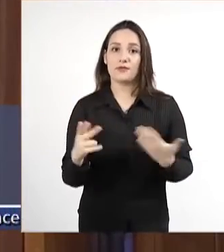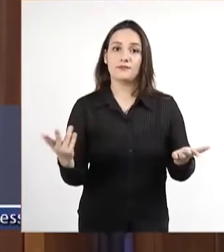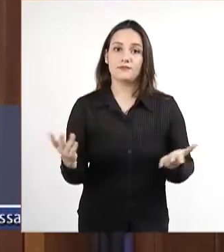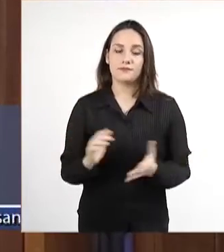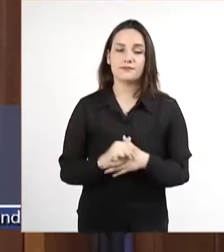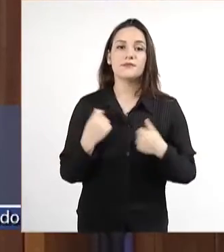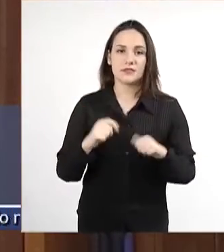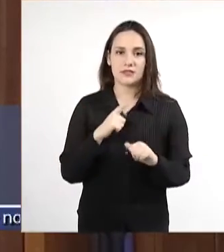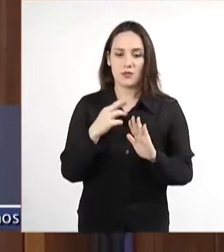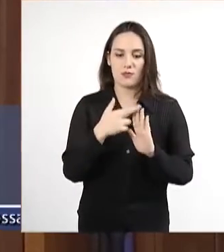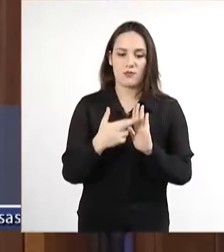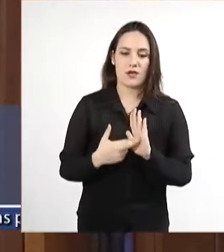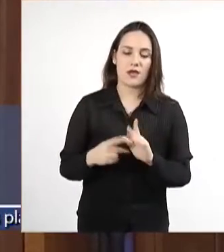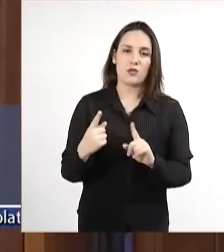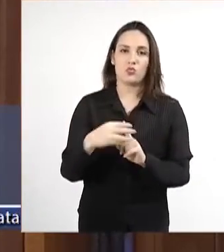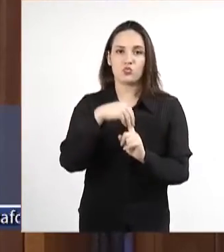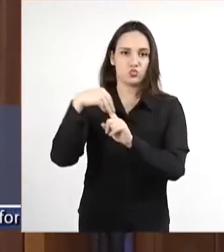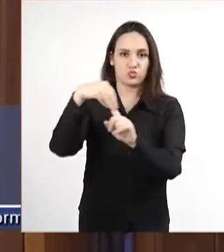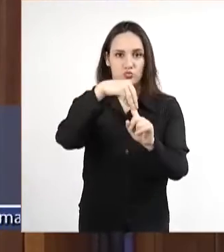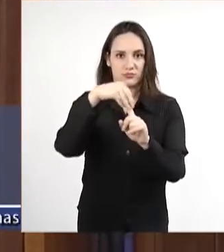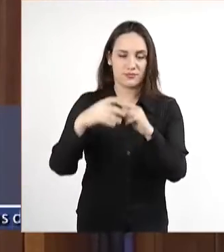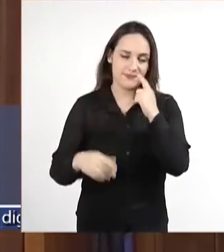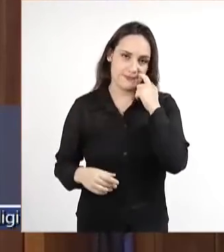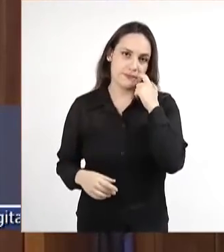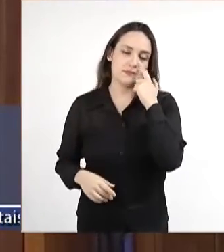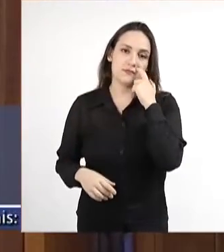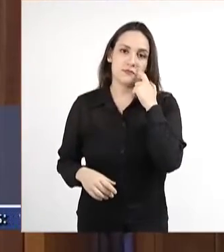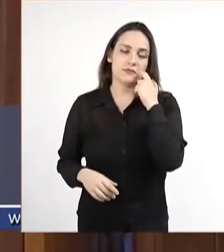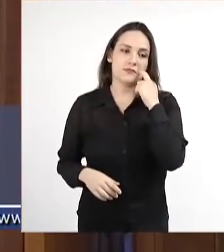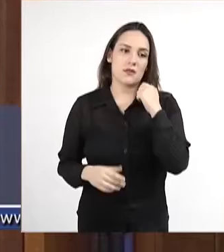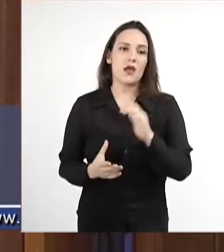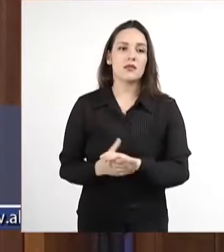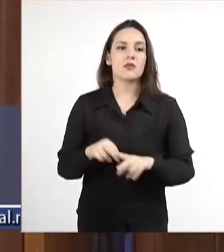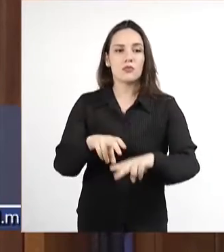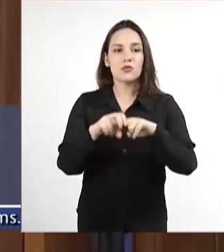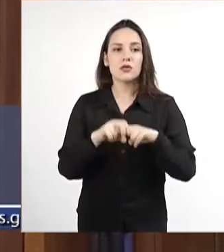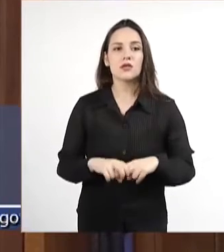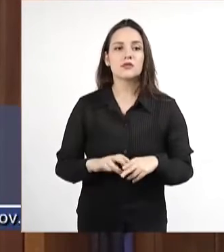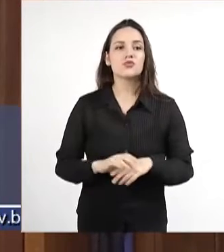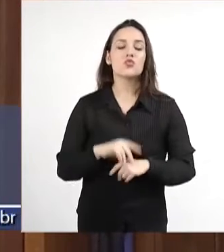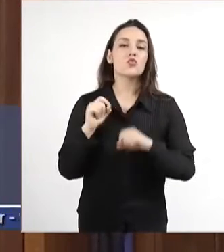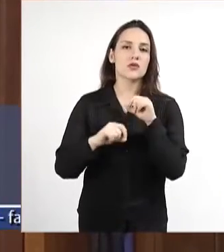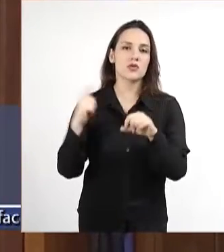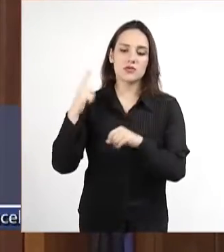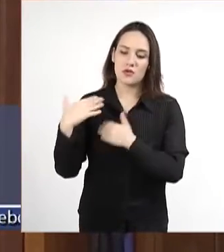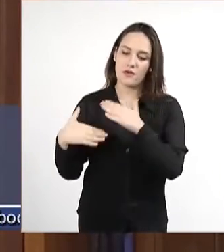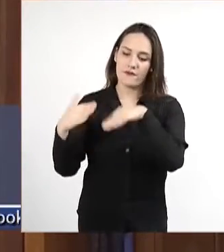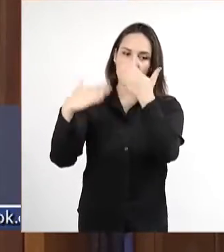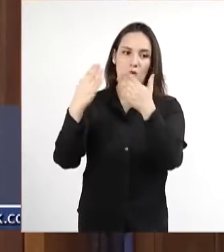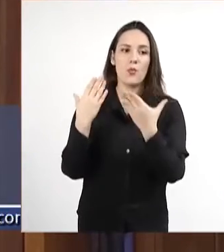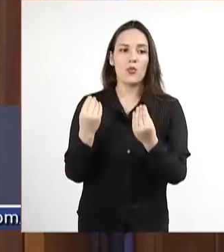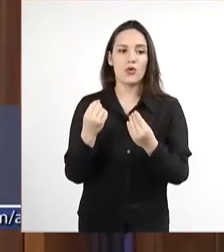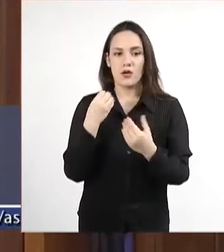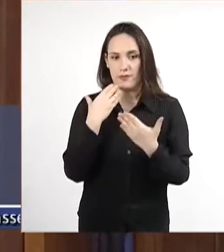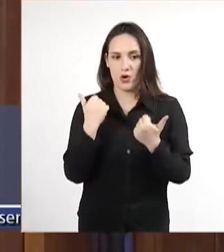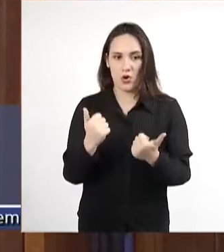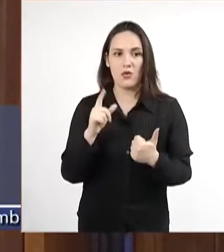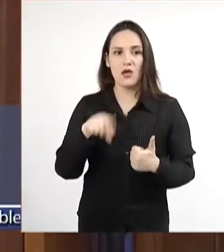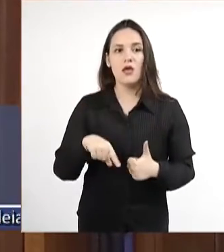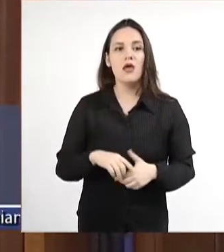acho assim, caminhou bastante, e uma das coisas que eles fizeram que acho